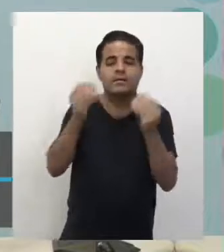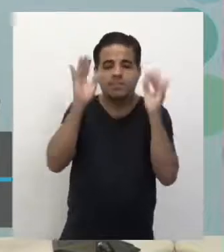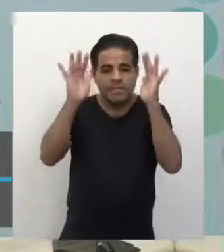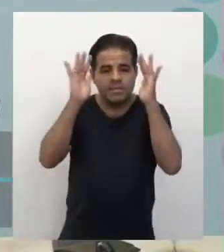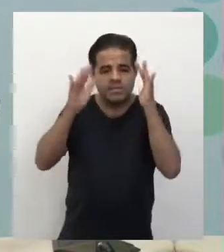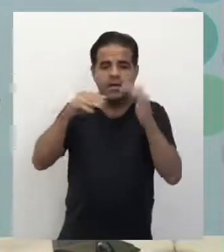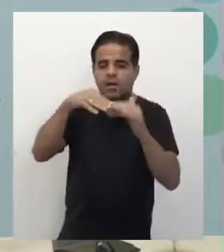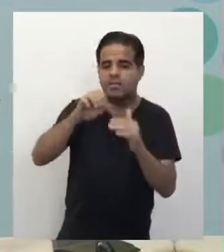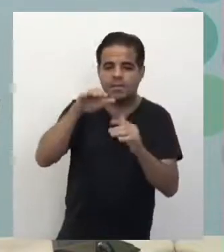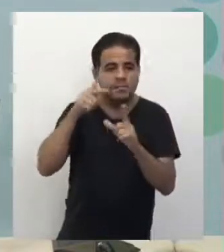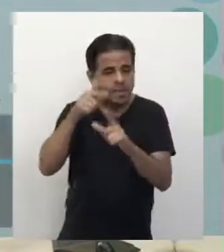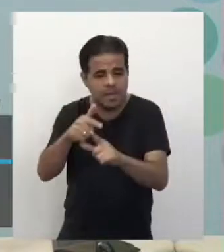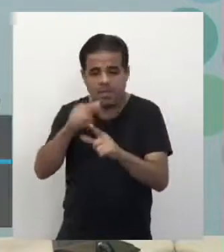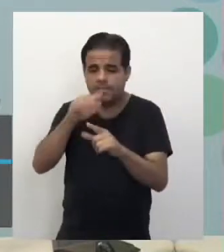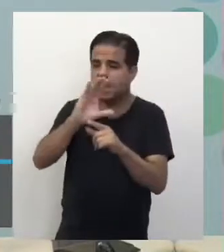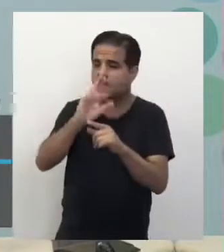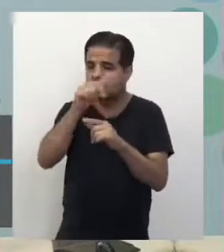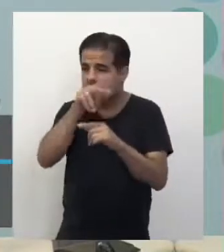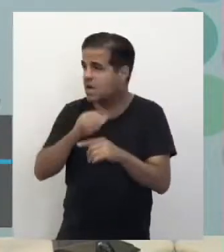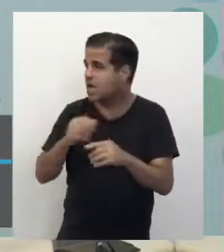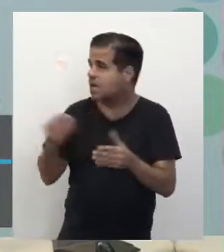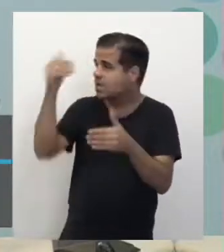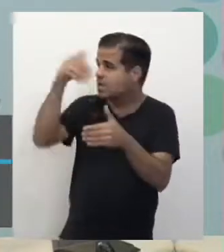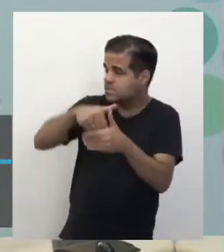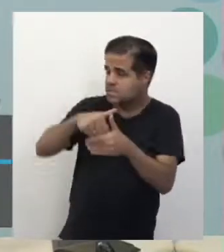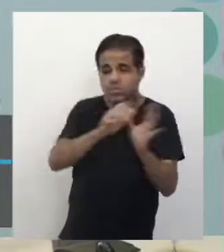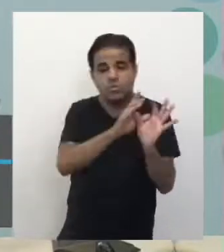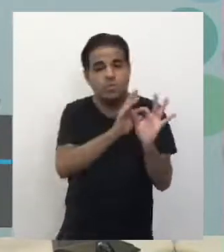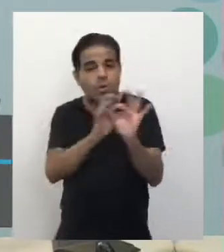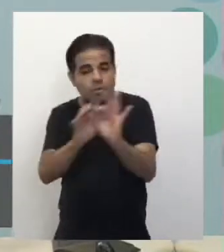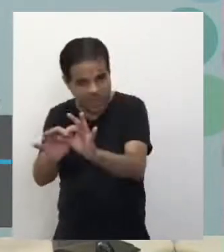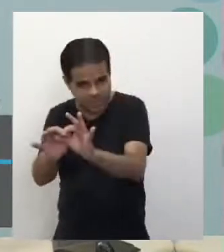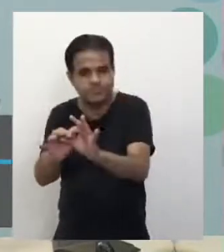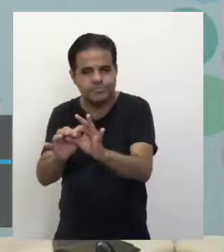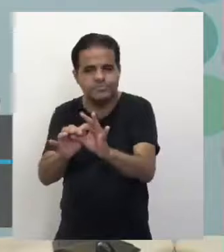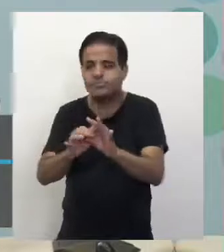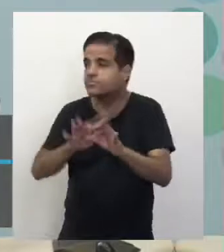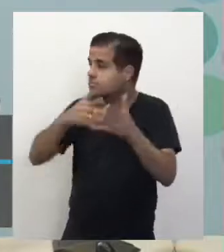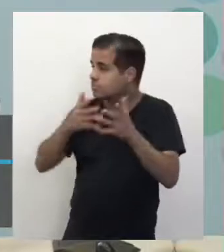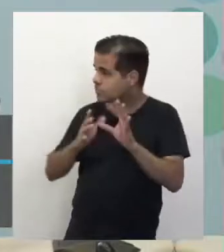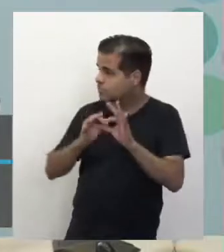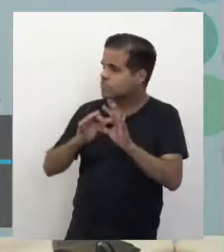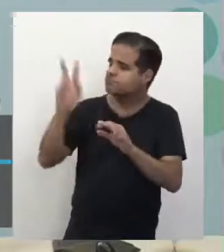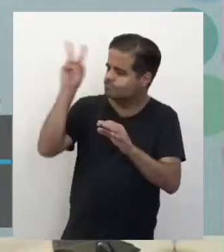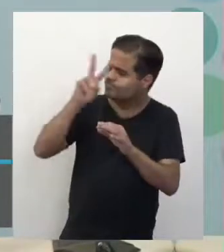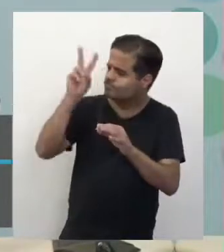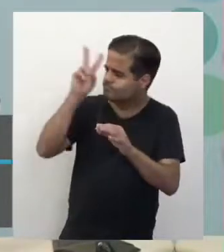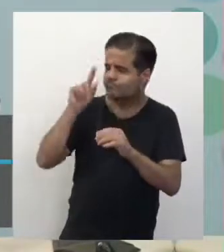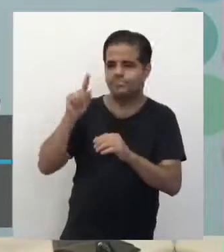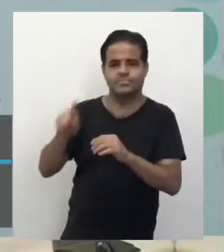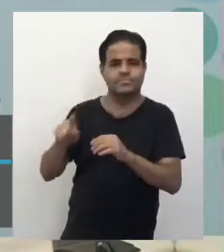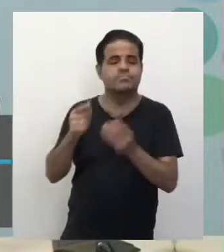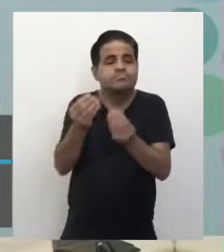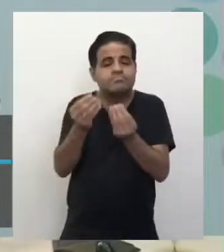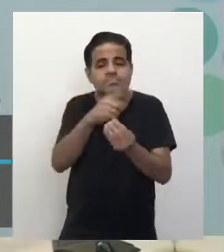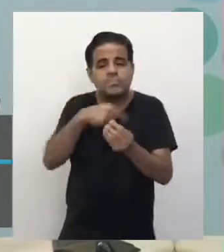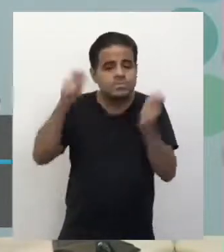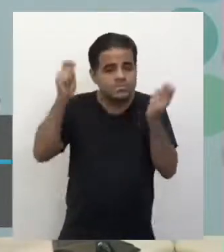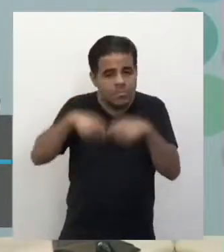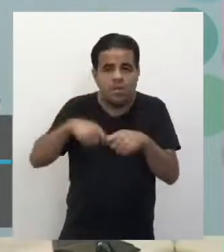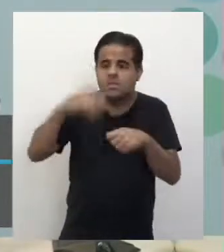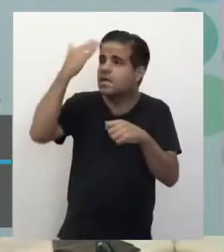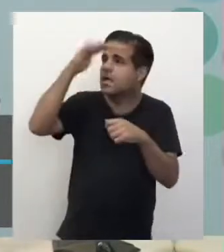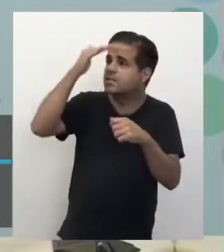O meme, a charge, eles estão inseridos em um contexto, né? Um contexto histórico. Então, para que a gente